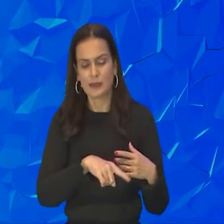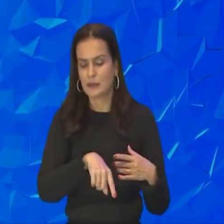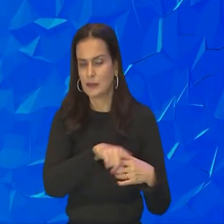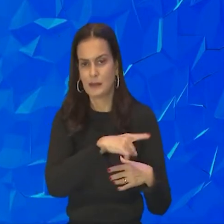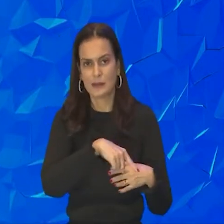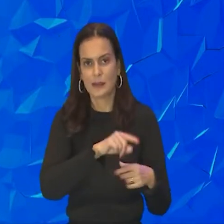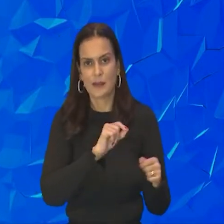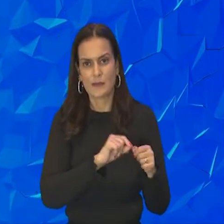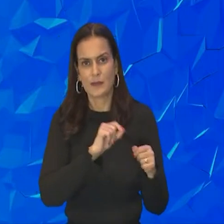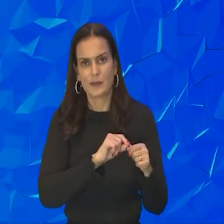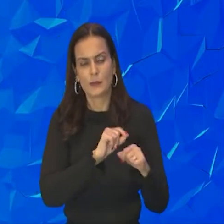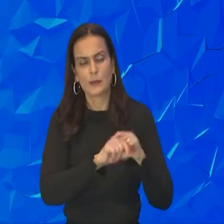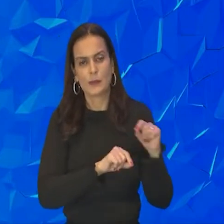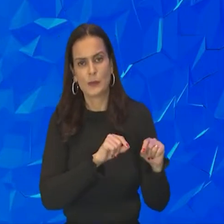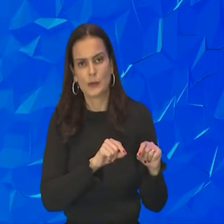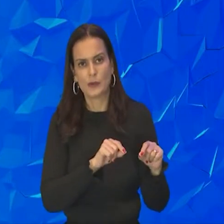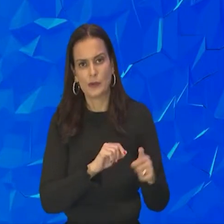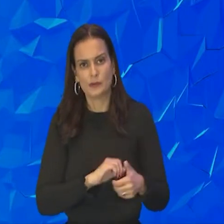fazer isto?